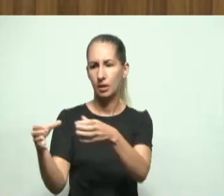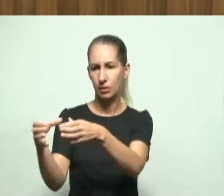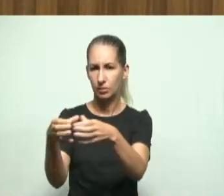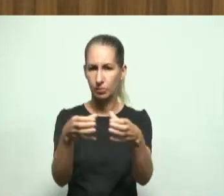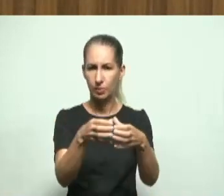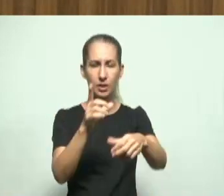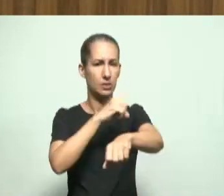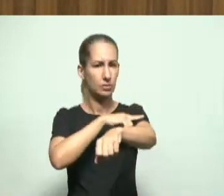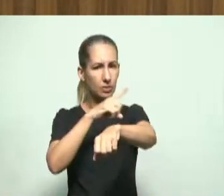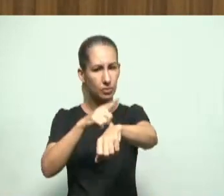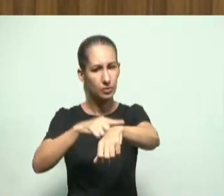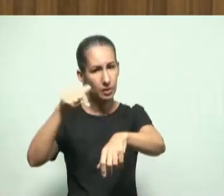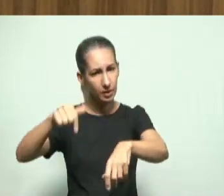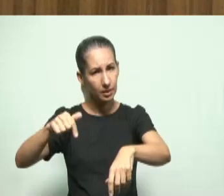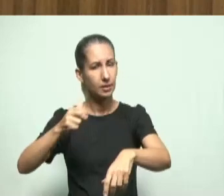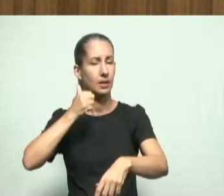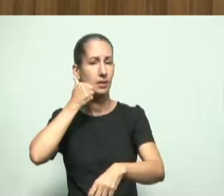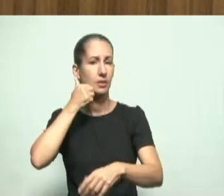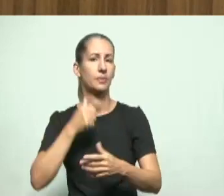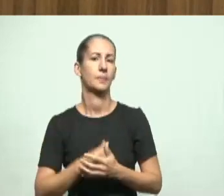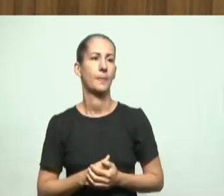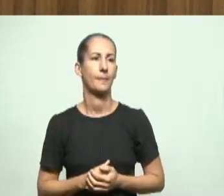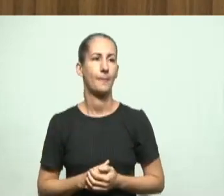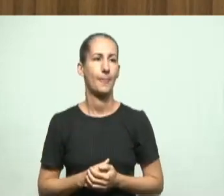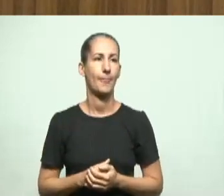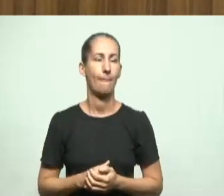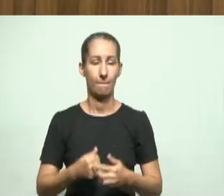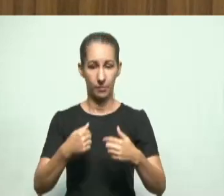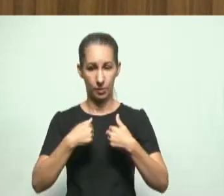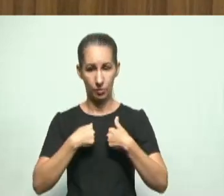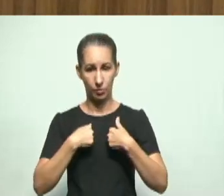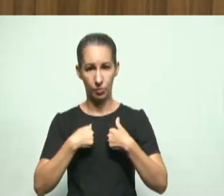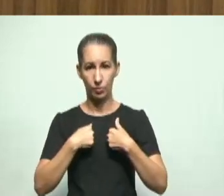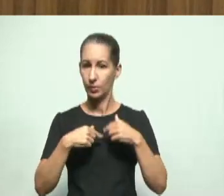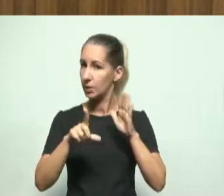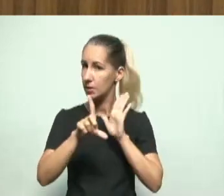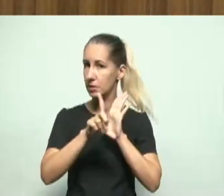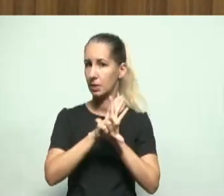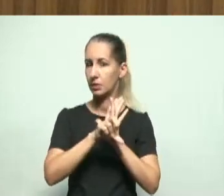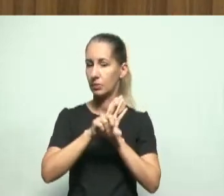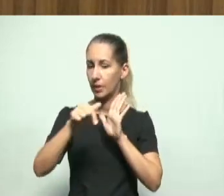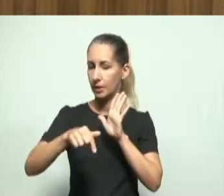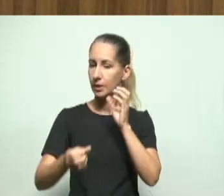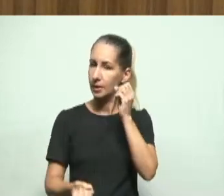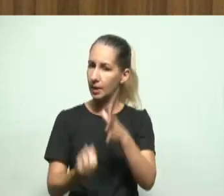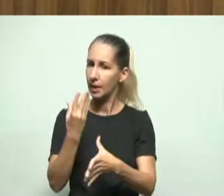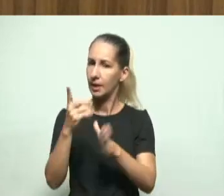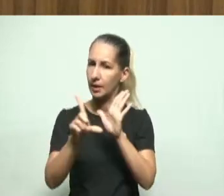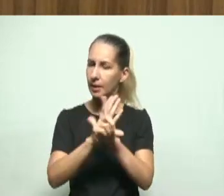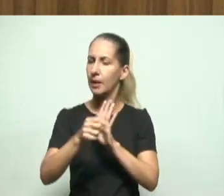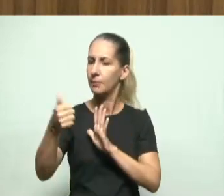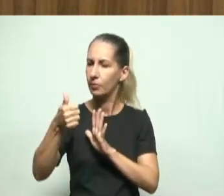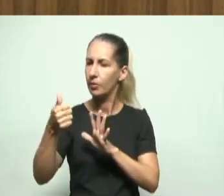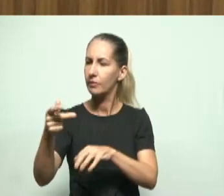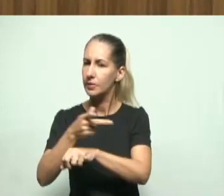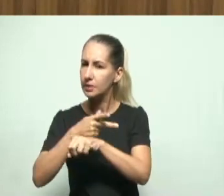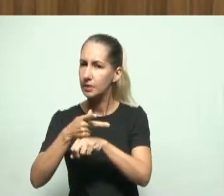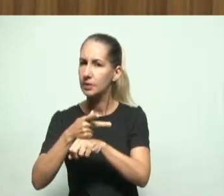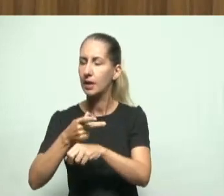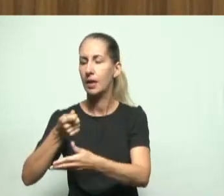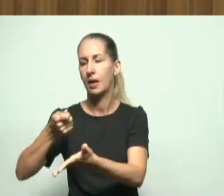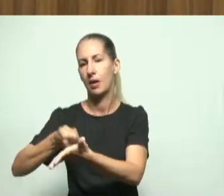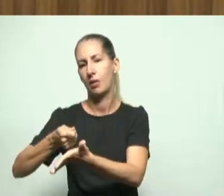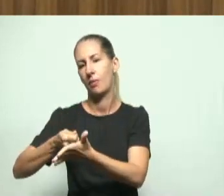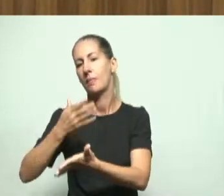Zona Norte e da cidade de Natal, que o vereador é legislador. Ele está aqui para criar leis, aprovar, fiscalizar e